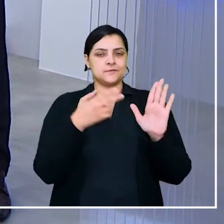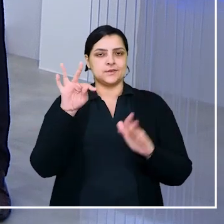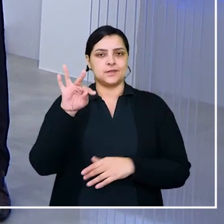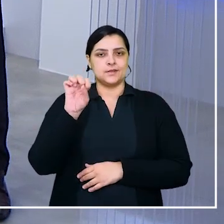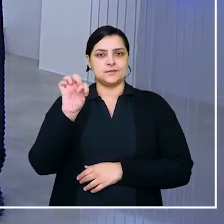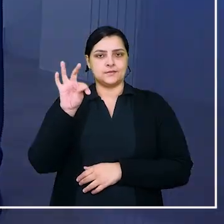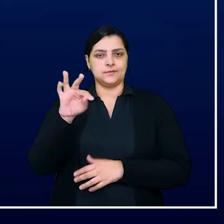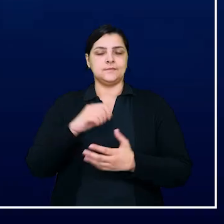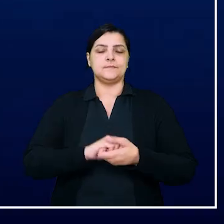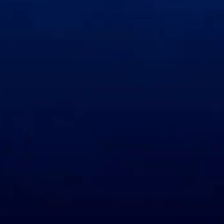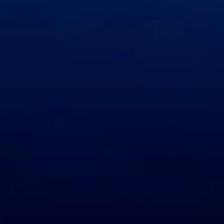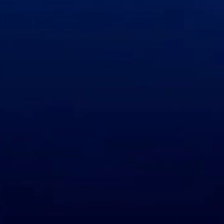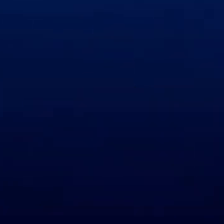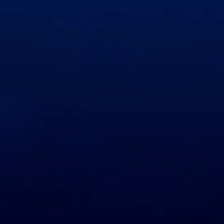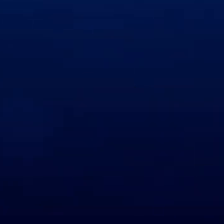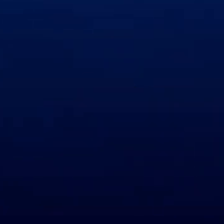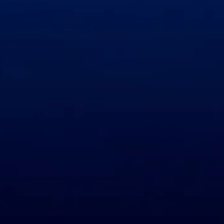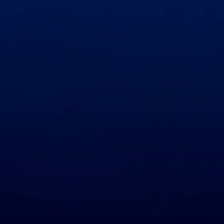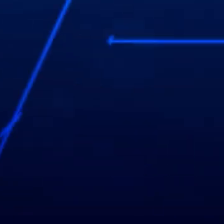Revista TST.